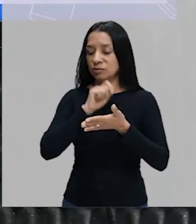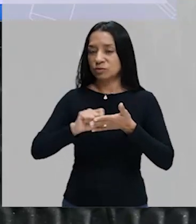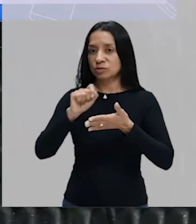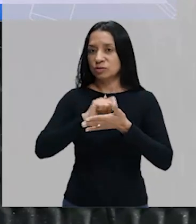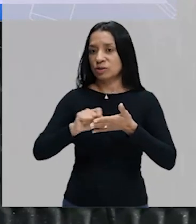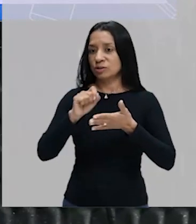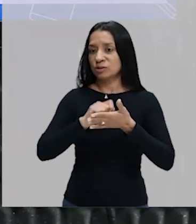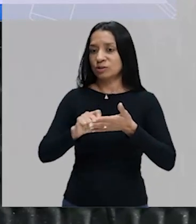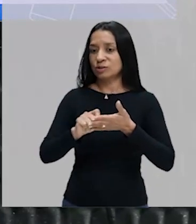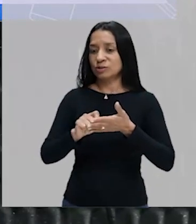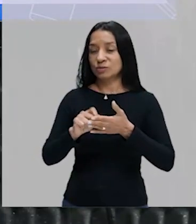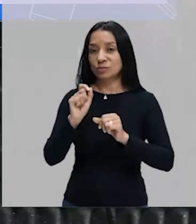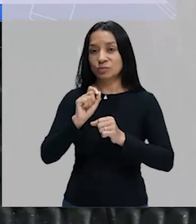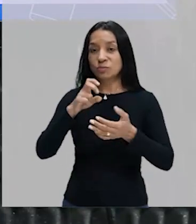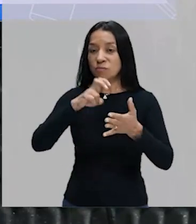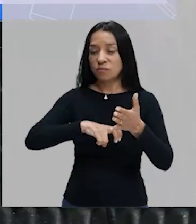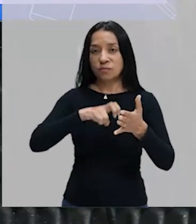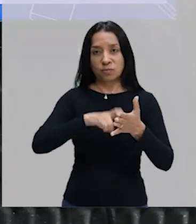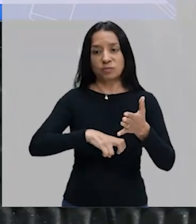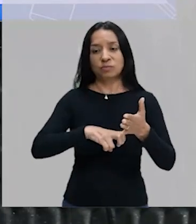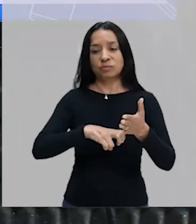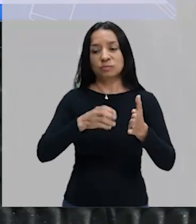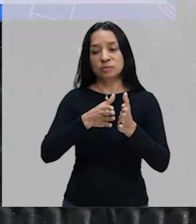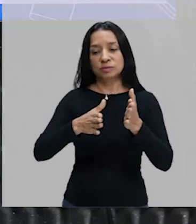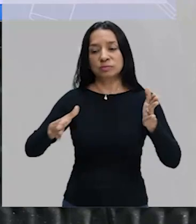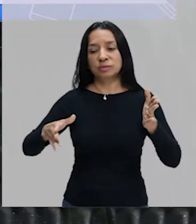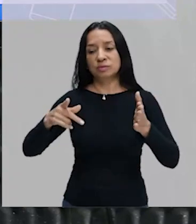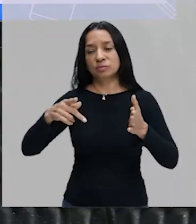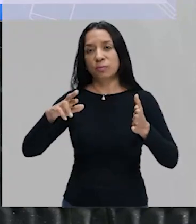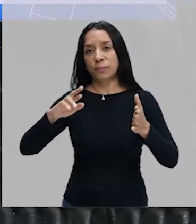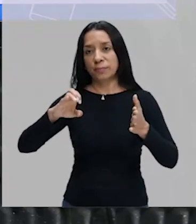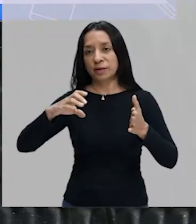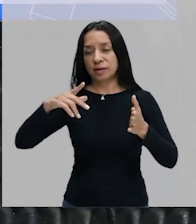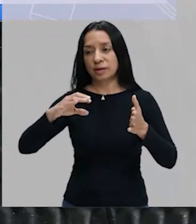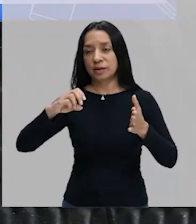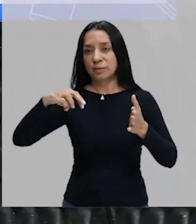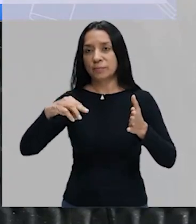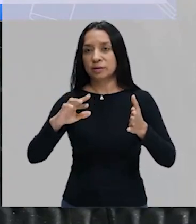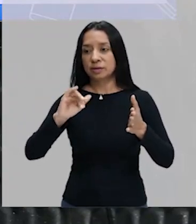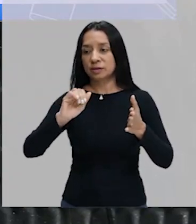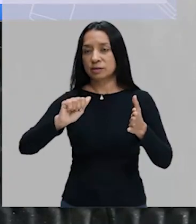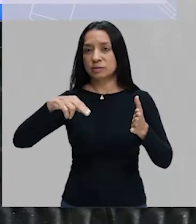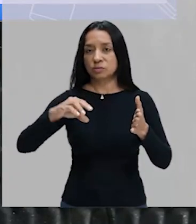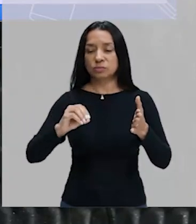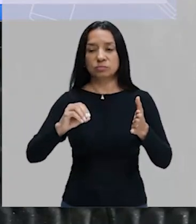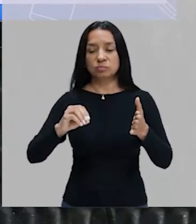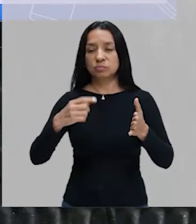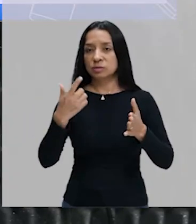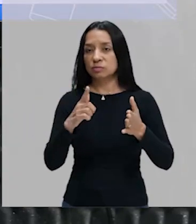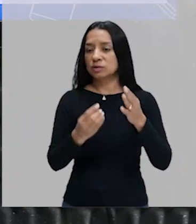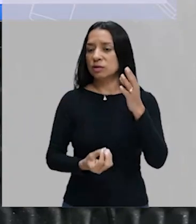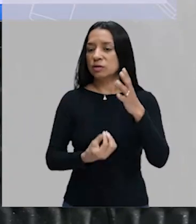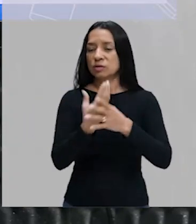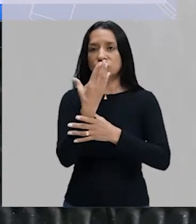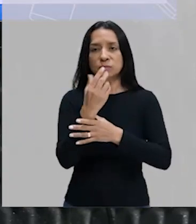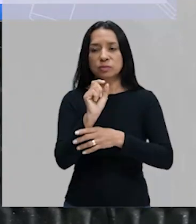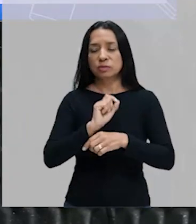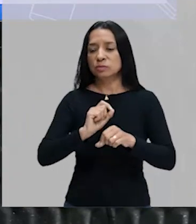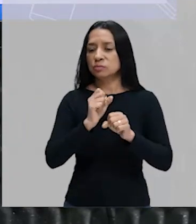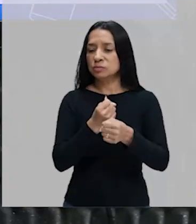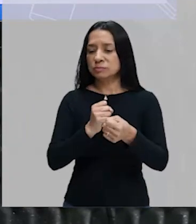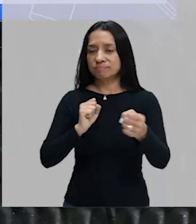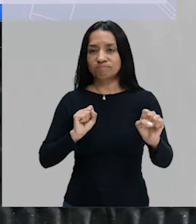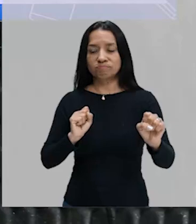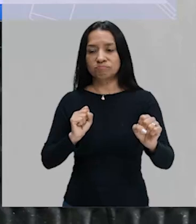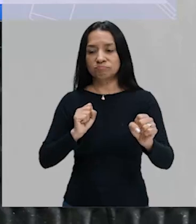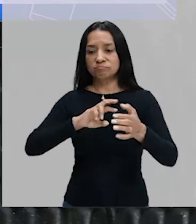nesse período aqui do pré-cambriano, tá? Então, não teve surgimento de grande diversificação de invertebrados, que está